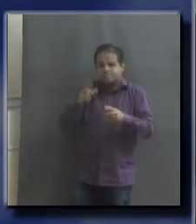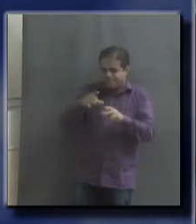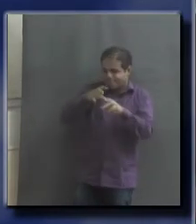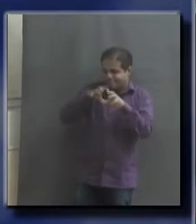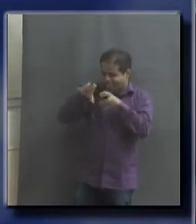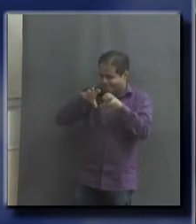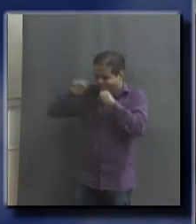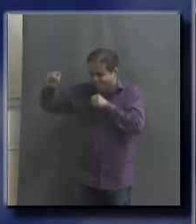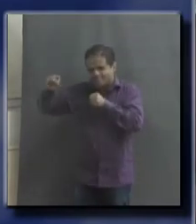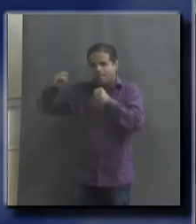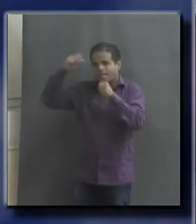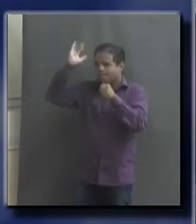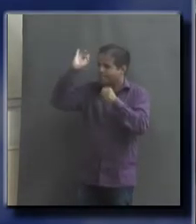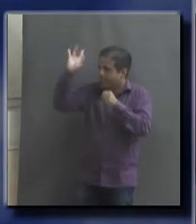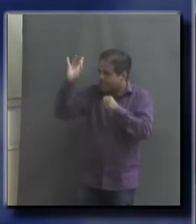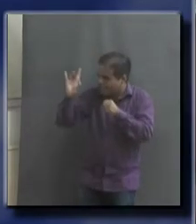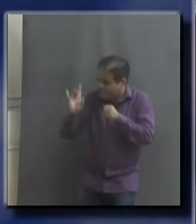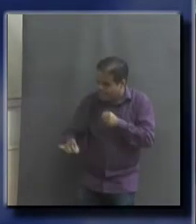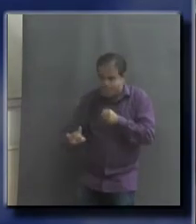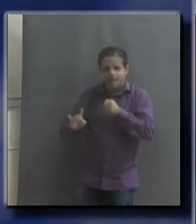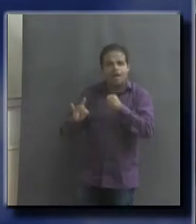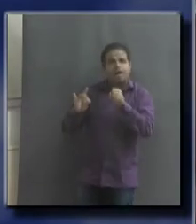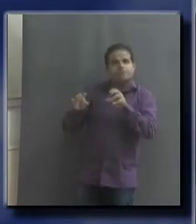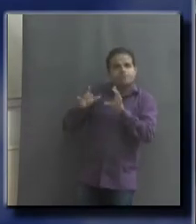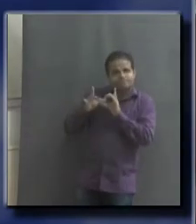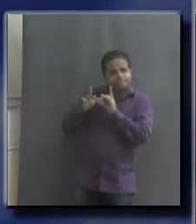tudo isso sem deixar de fora